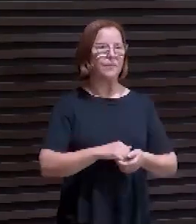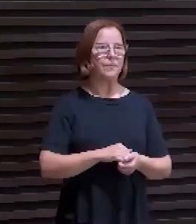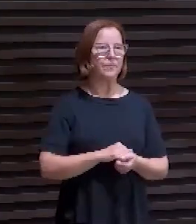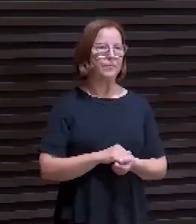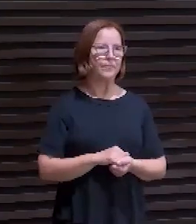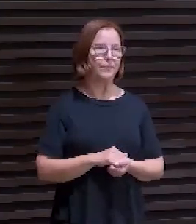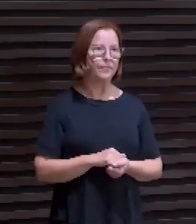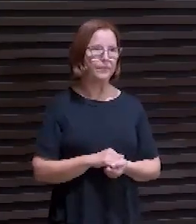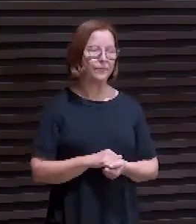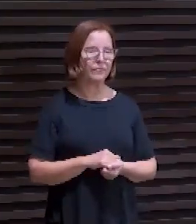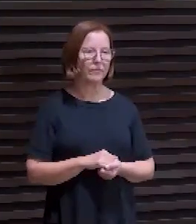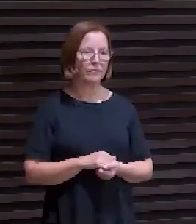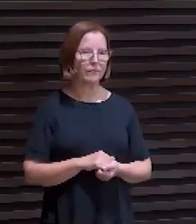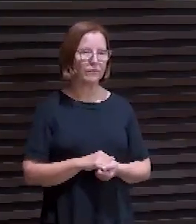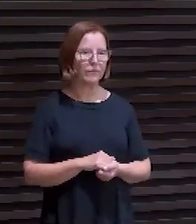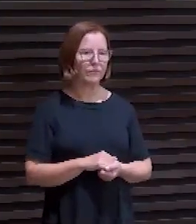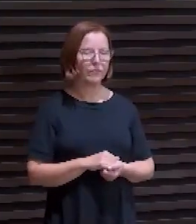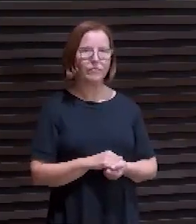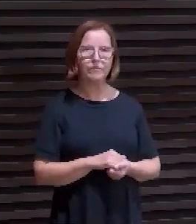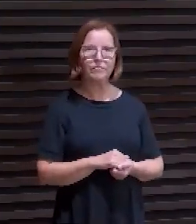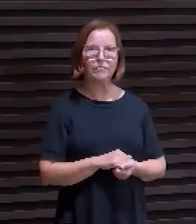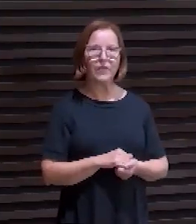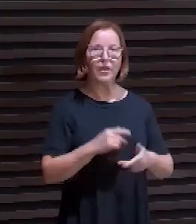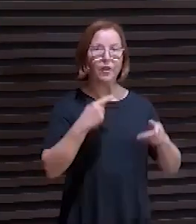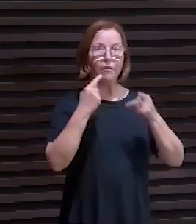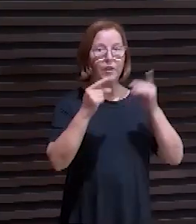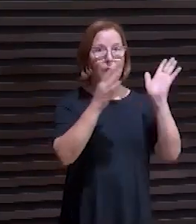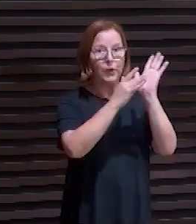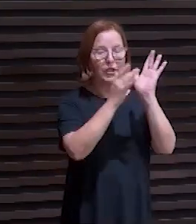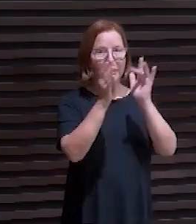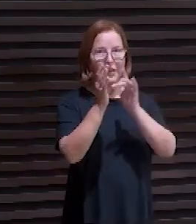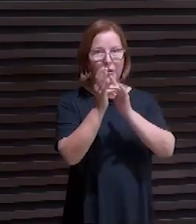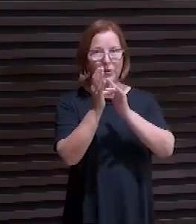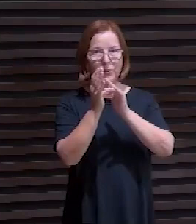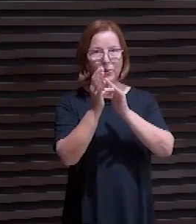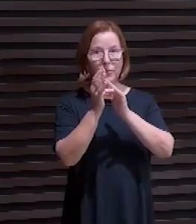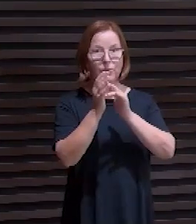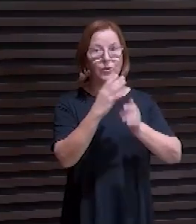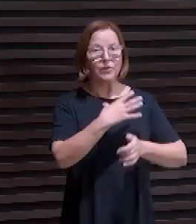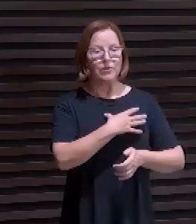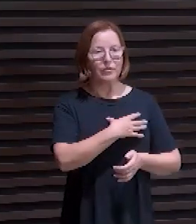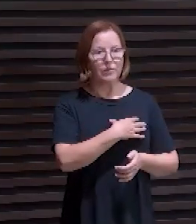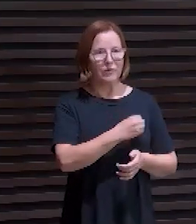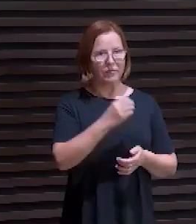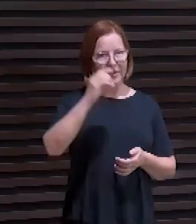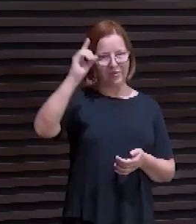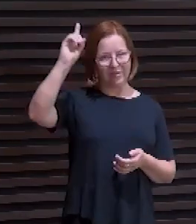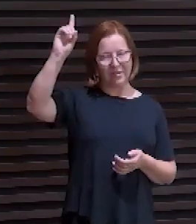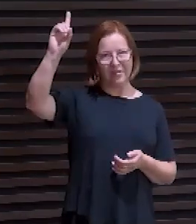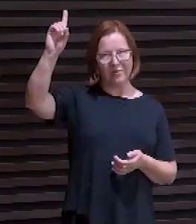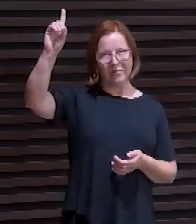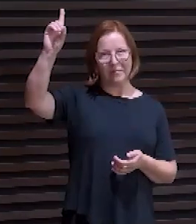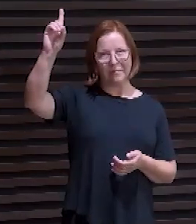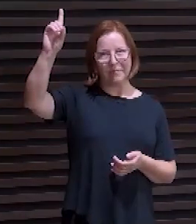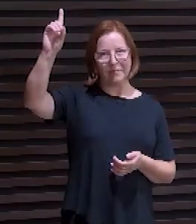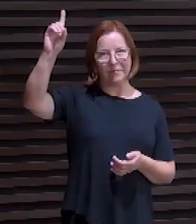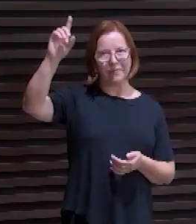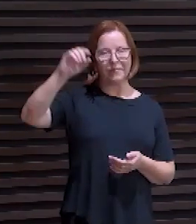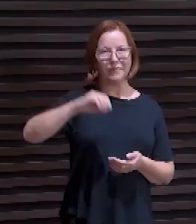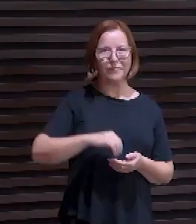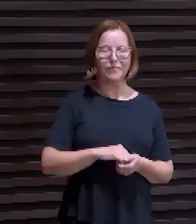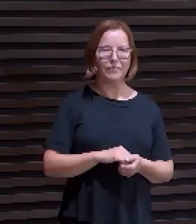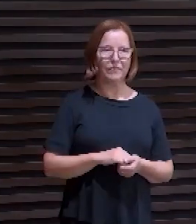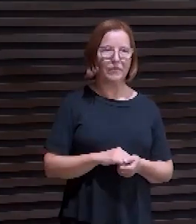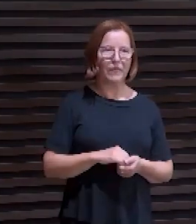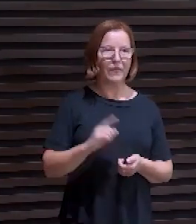E ele chamou aqui Jesus como o Filho de Deus,